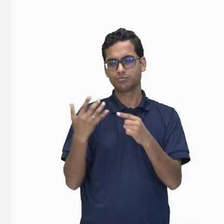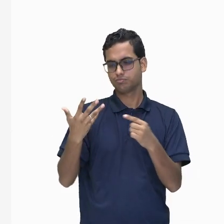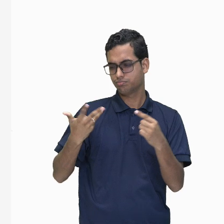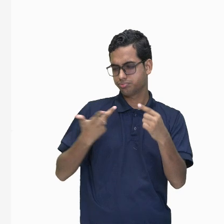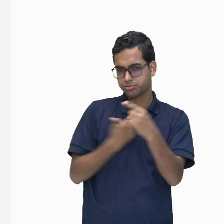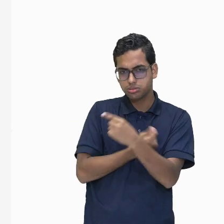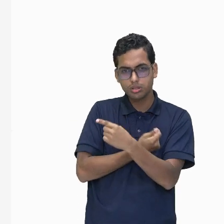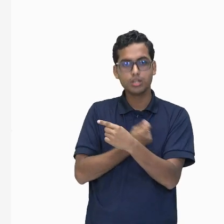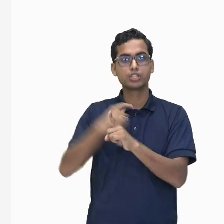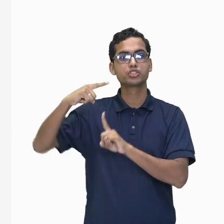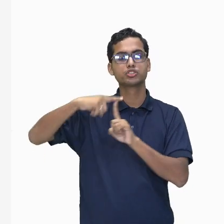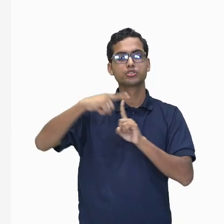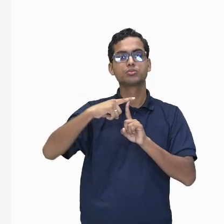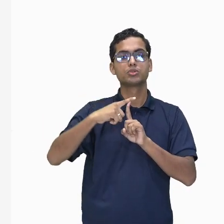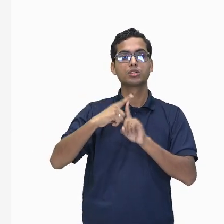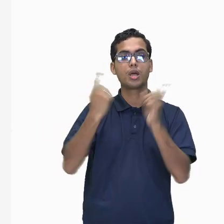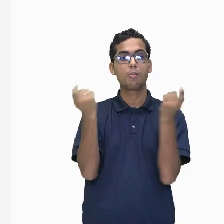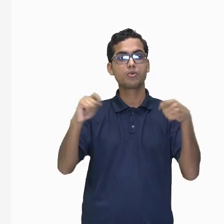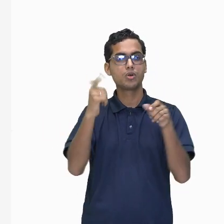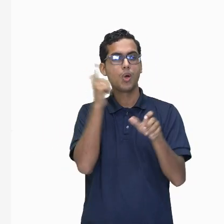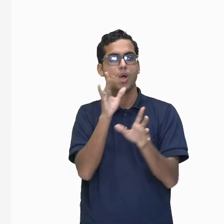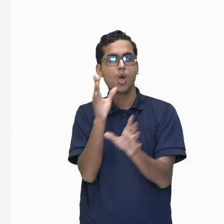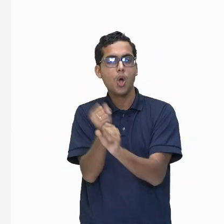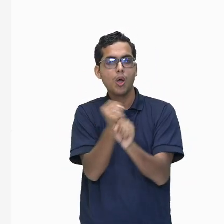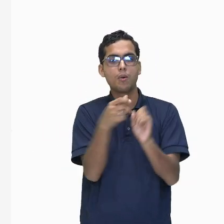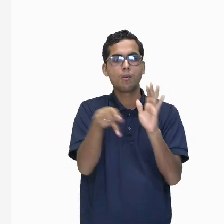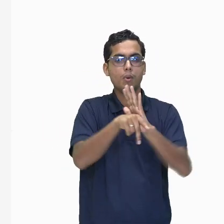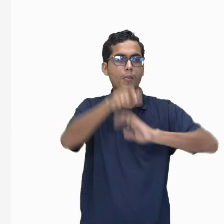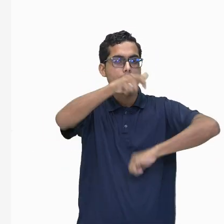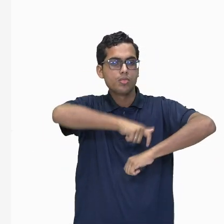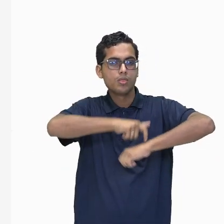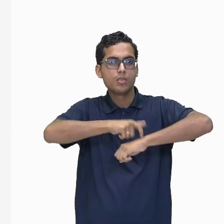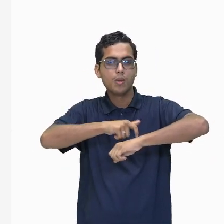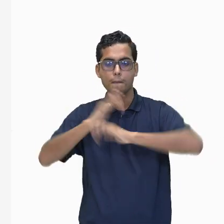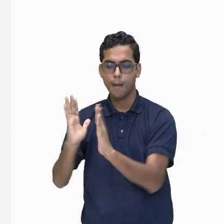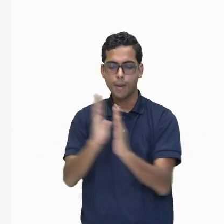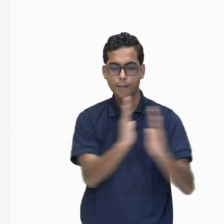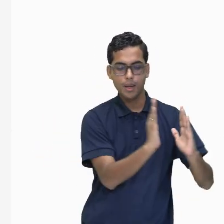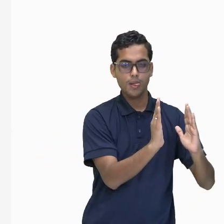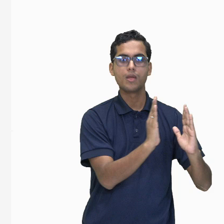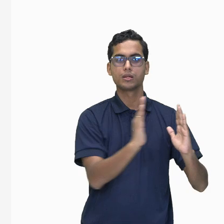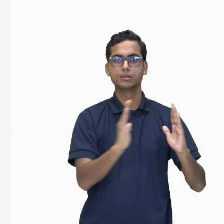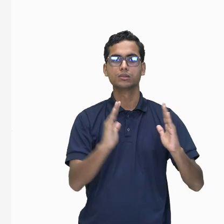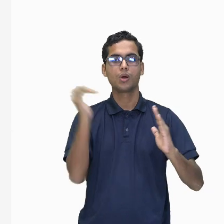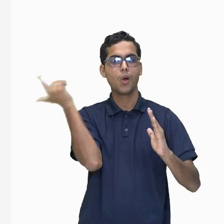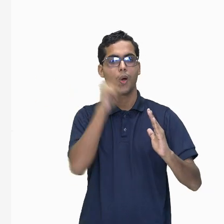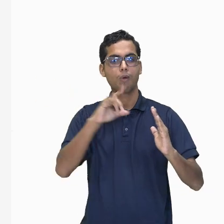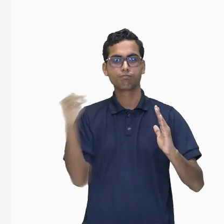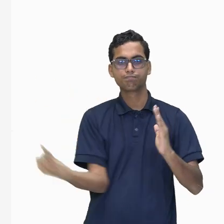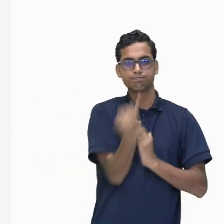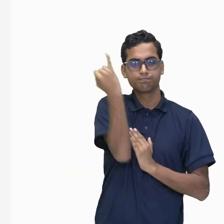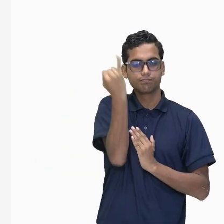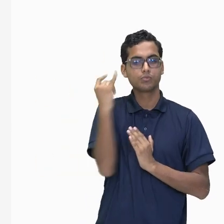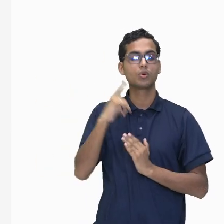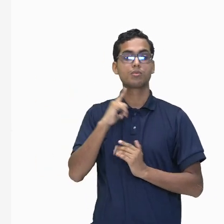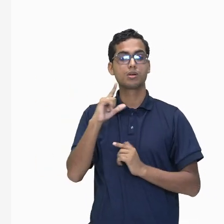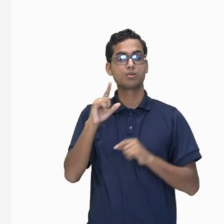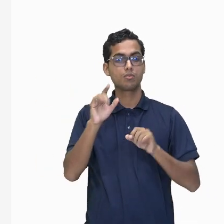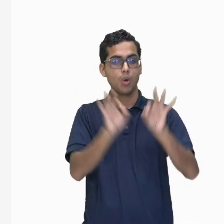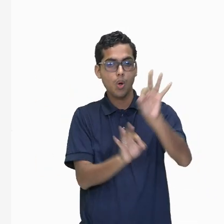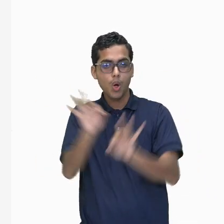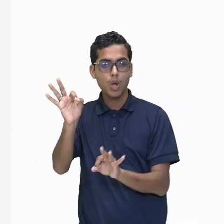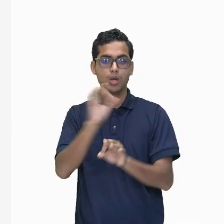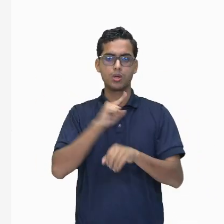Gente, é uma contagem que não termina. E esse tipo de tempo é fundamental para organizarmos nossa rotina e entendermos